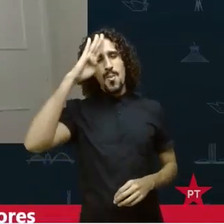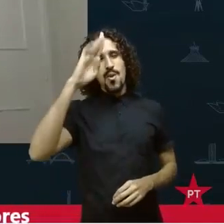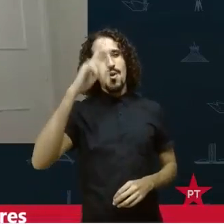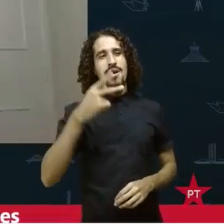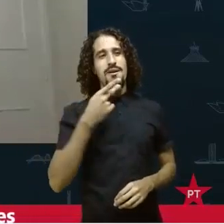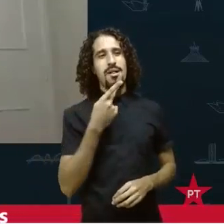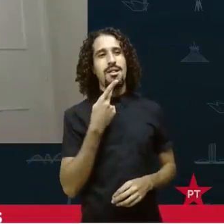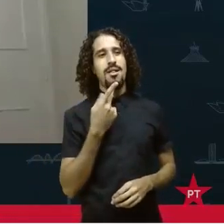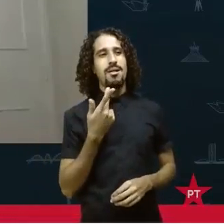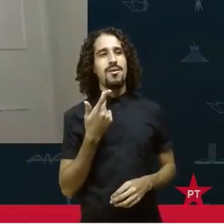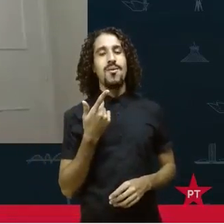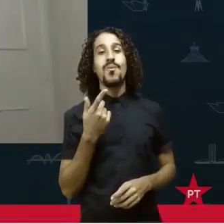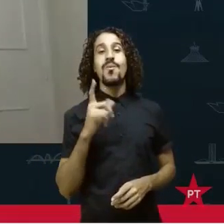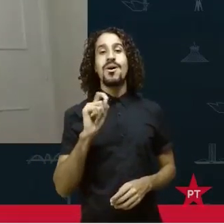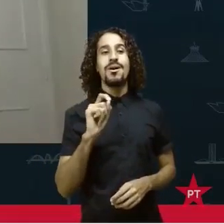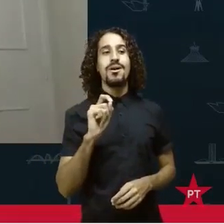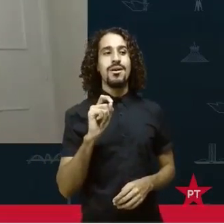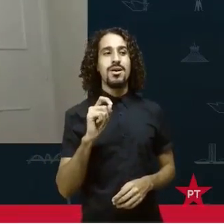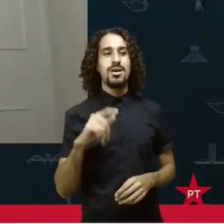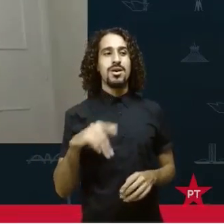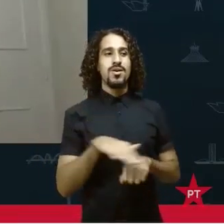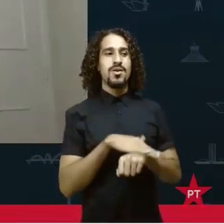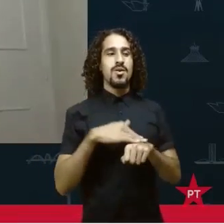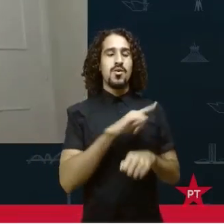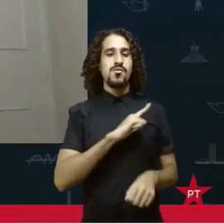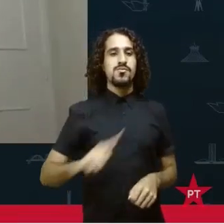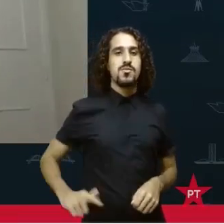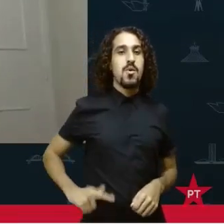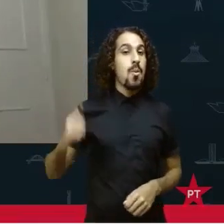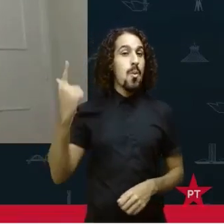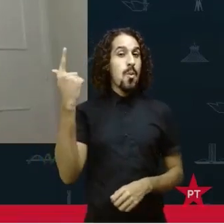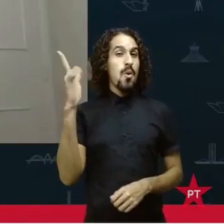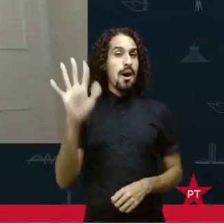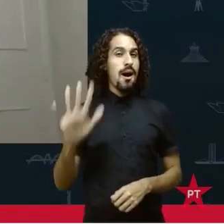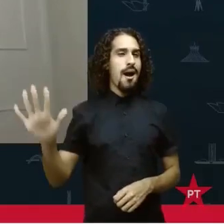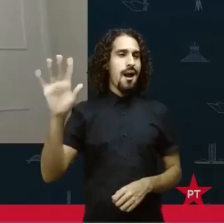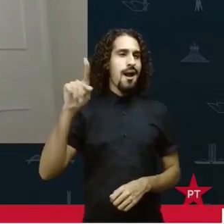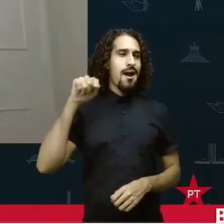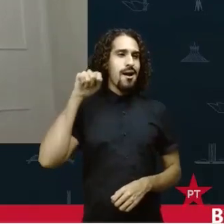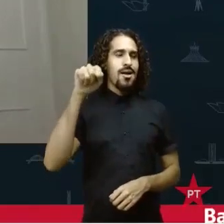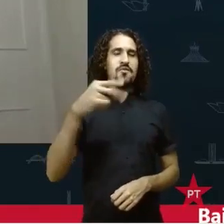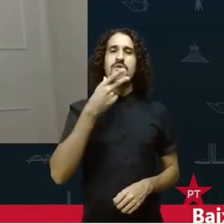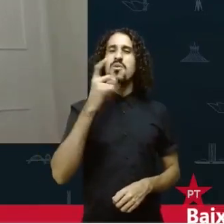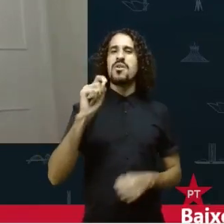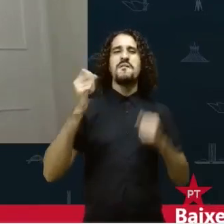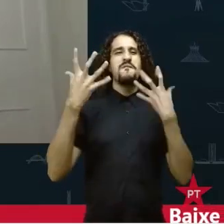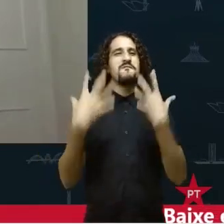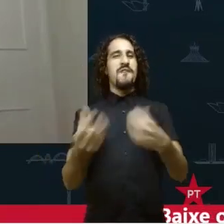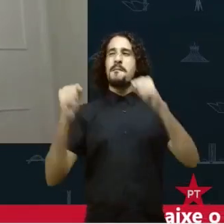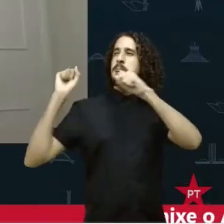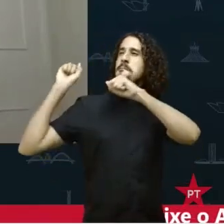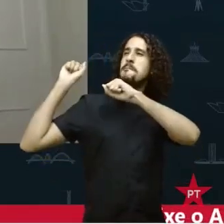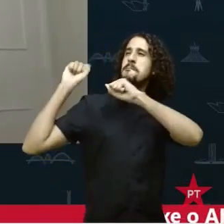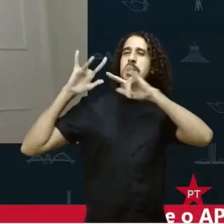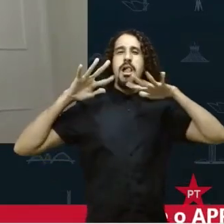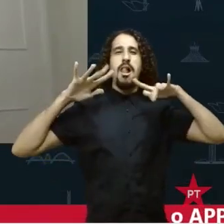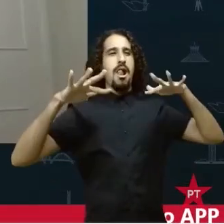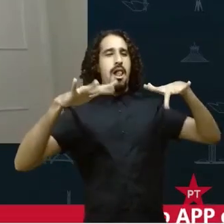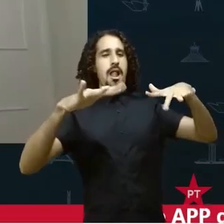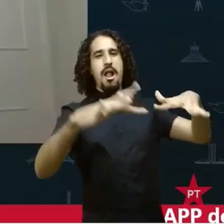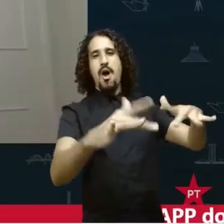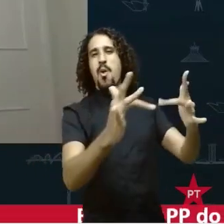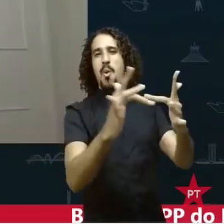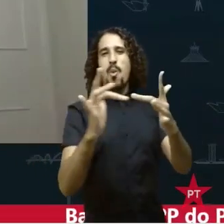blague, falou com o governador de Goiás e disse a ele que vamos espalhar essa doença, não